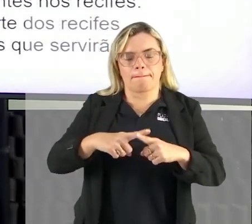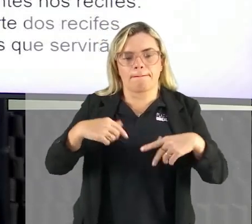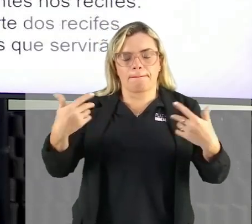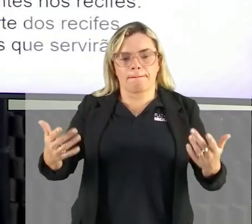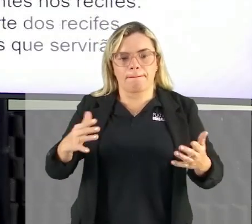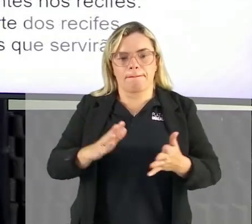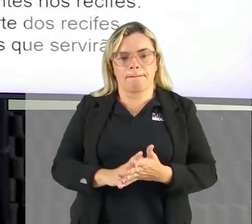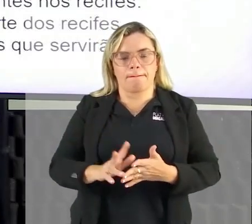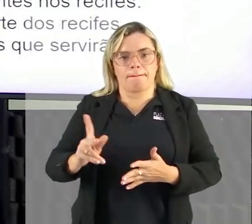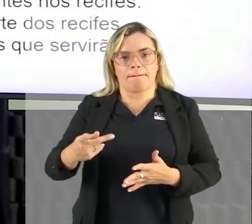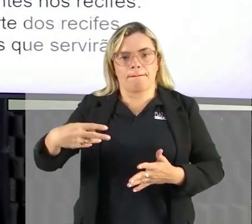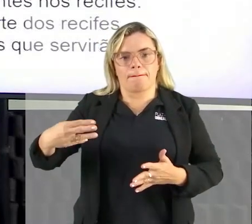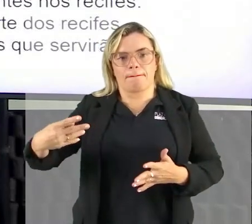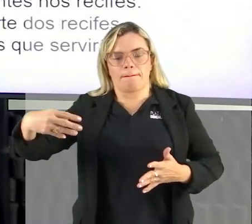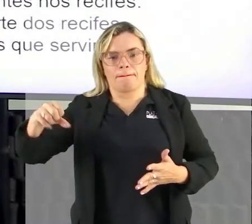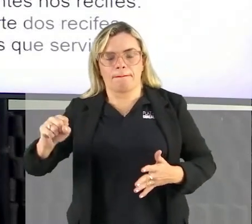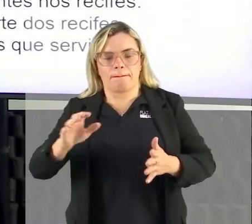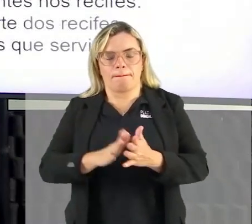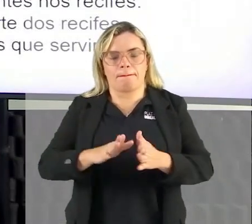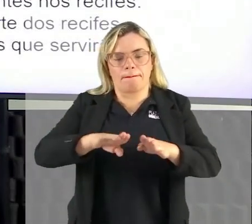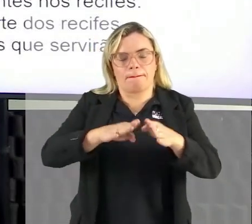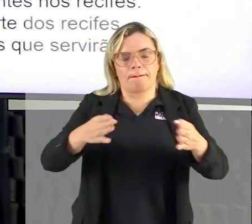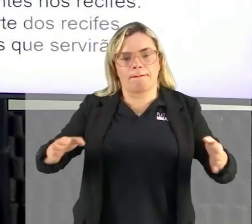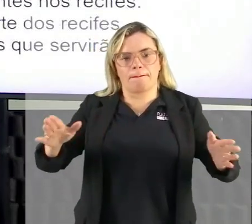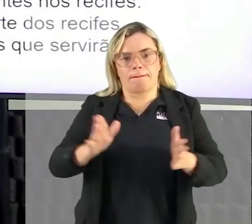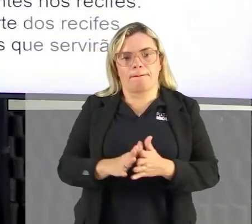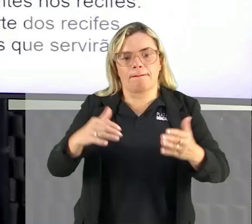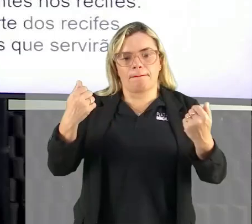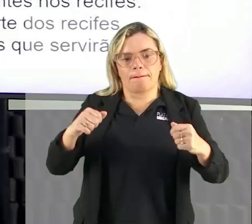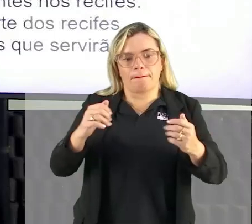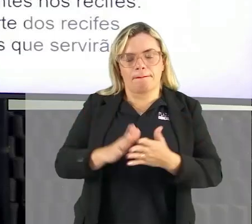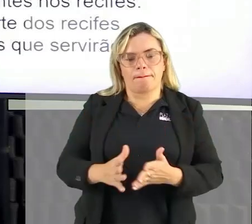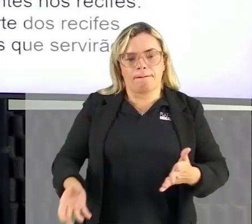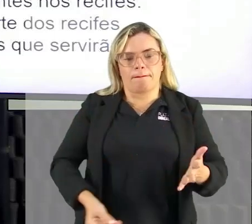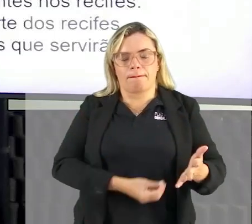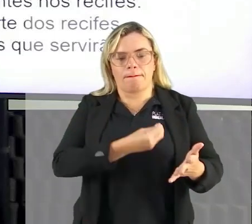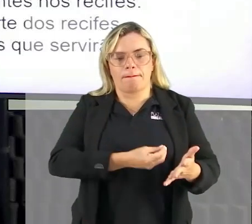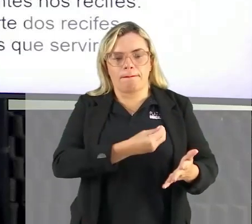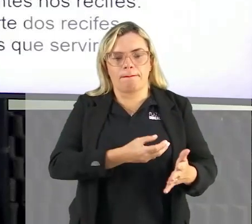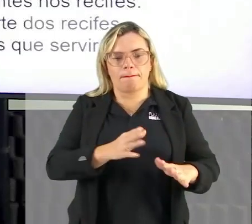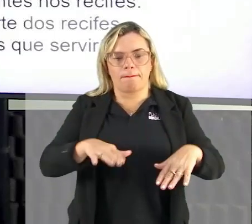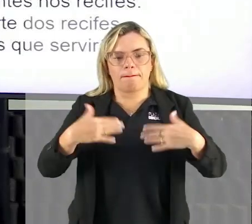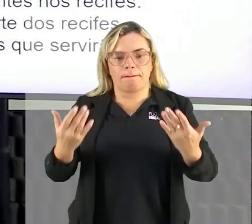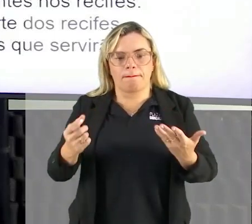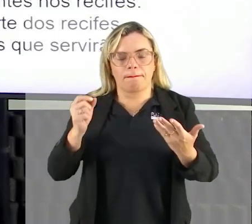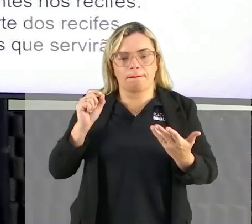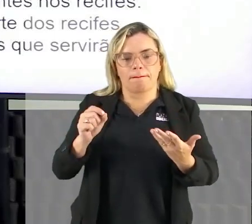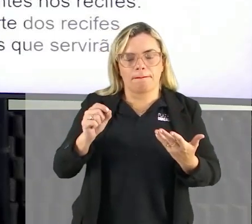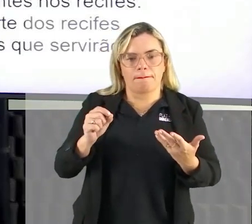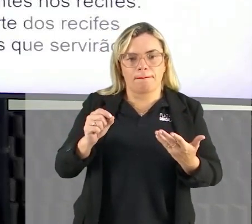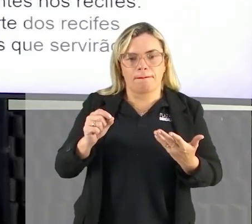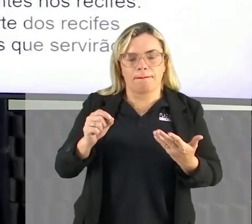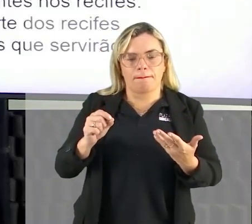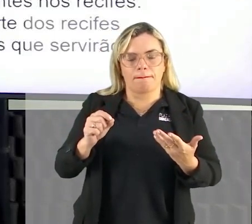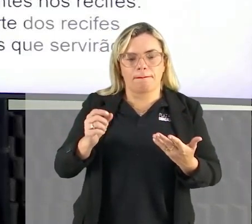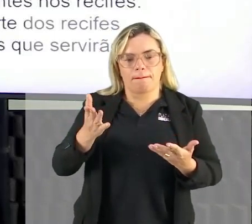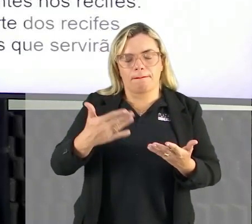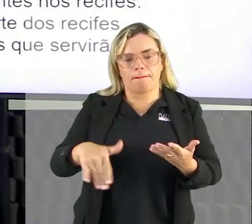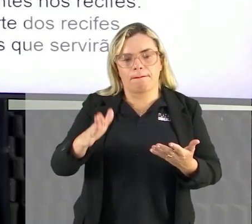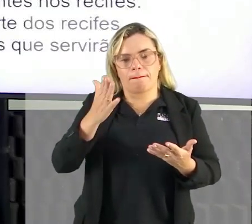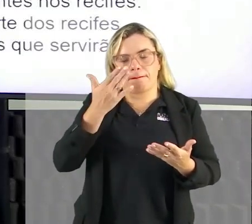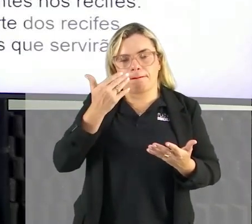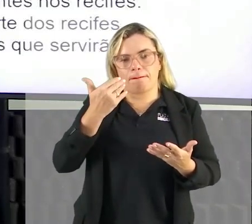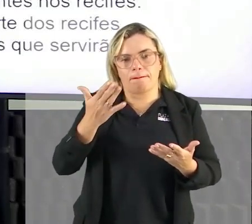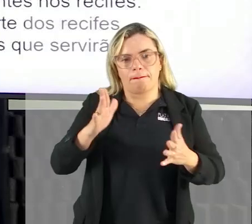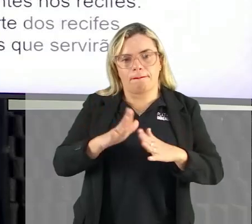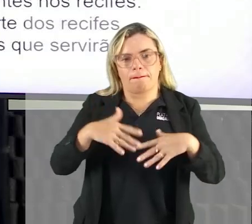os herbívoros, né, marinhos, eles precisam dela, né? Eles precisam se alimentar, e